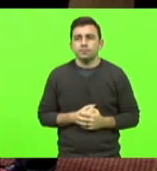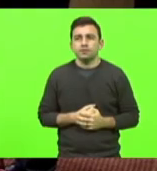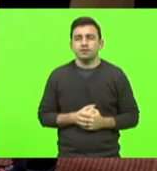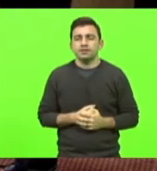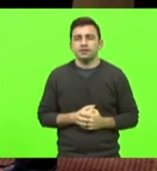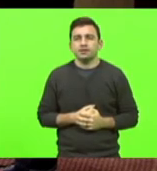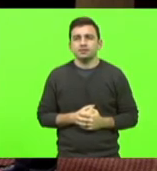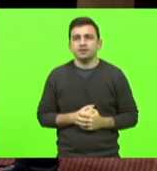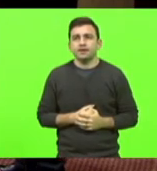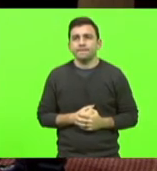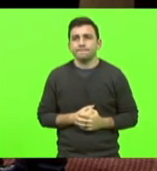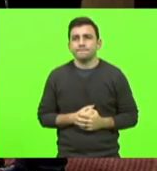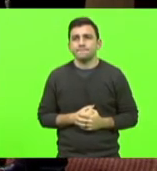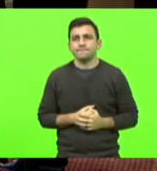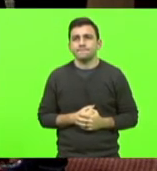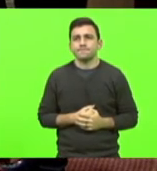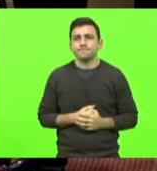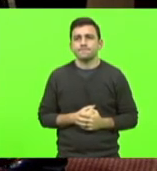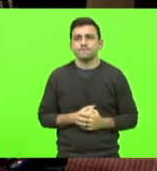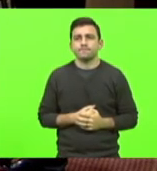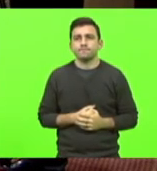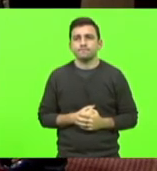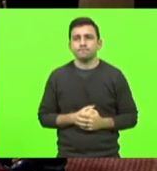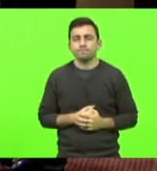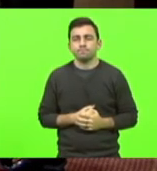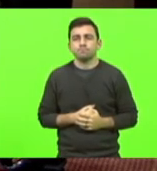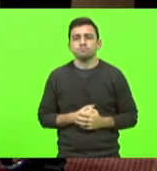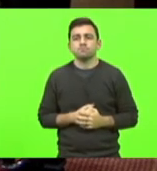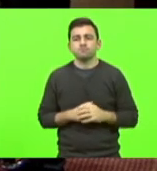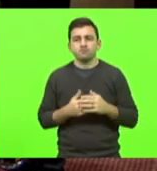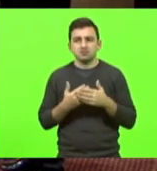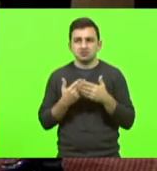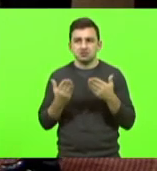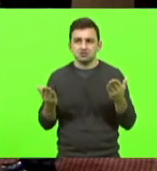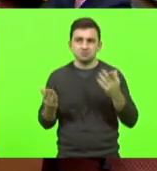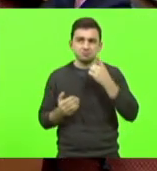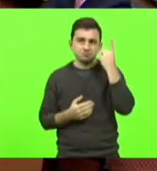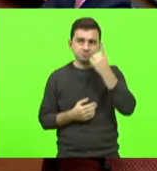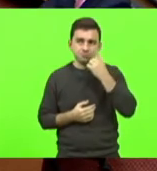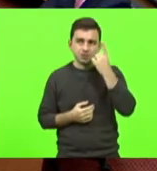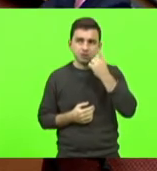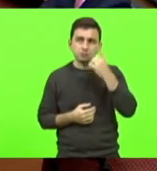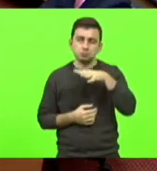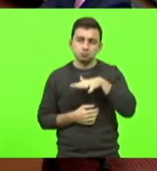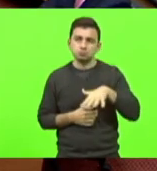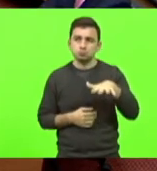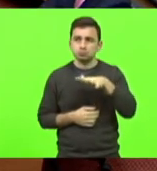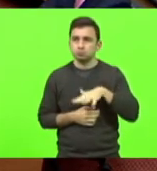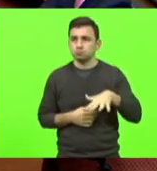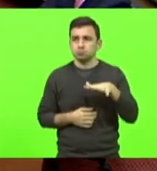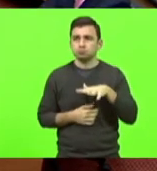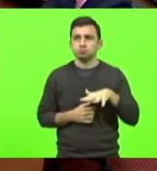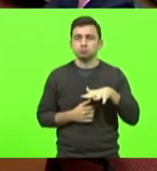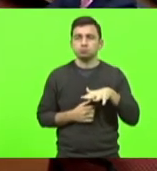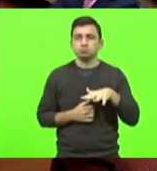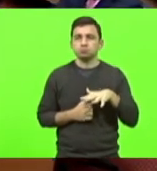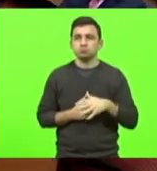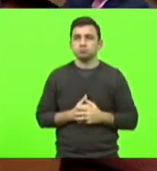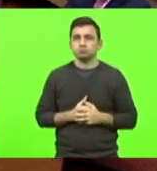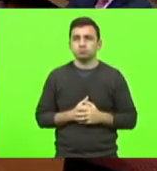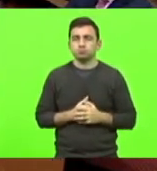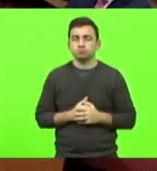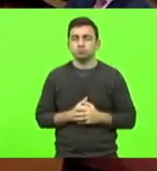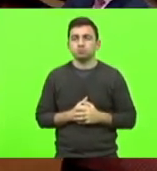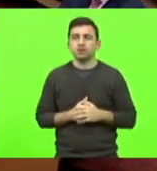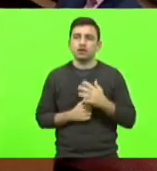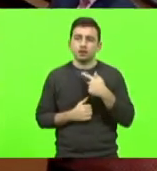senhor presidente senhores deputados senhoras deputadas tema dos Catarinenses Antes quando eu falei da